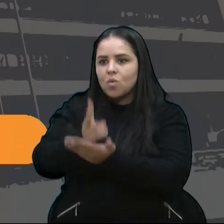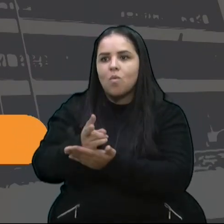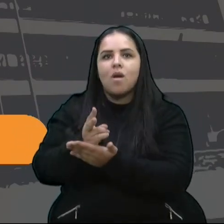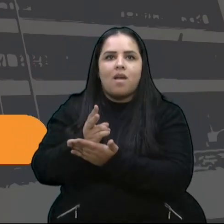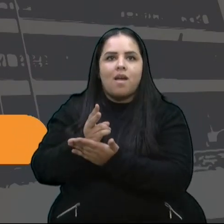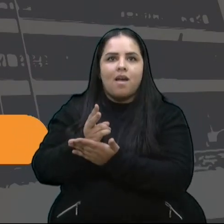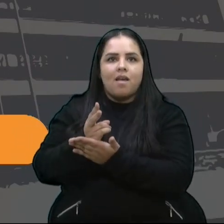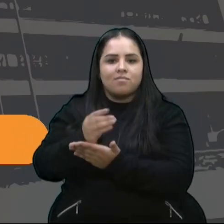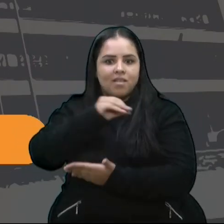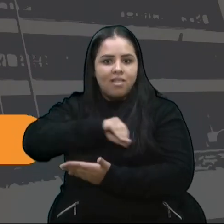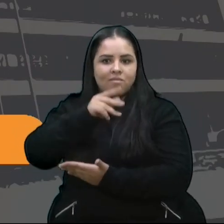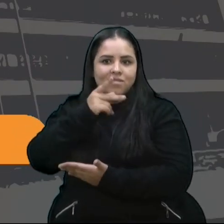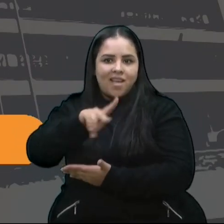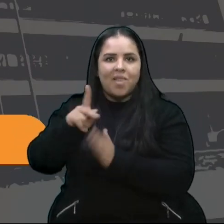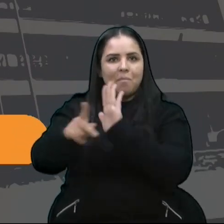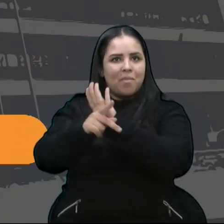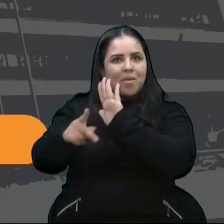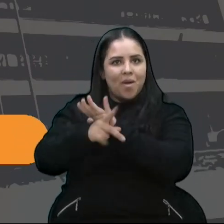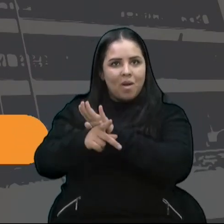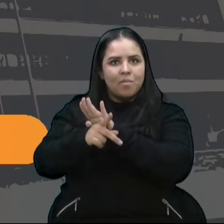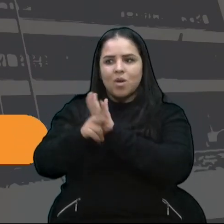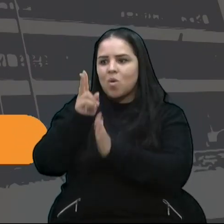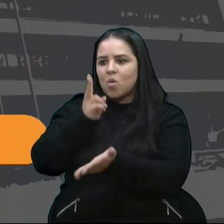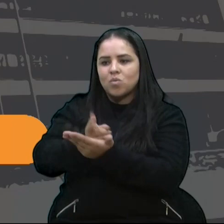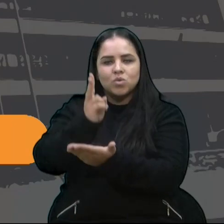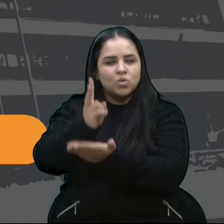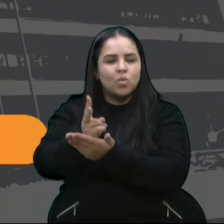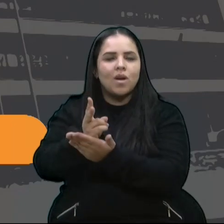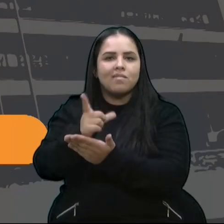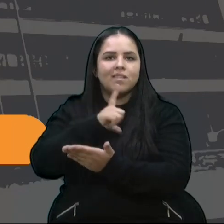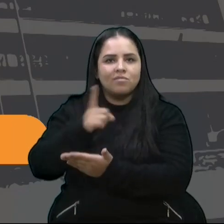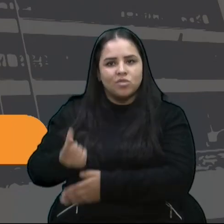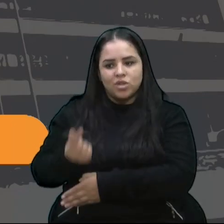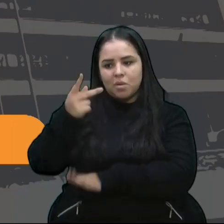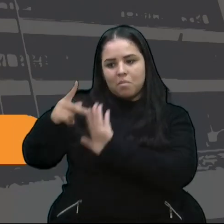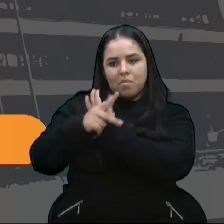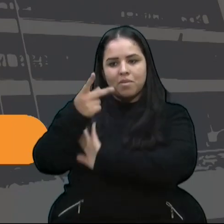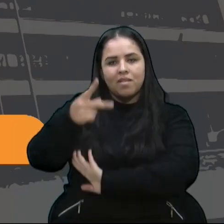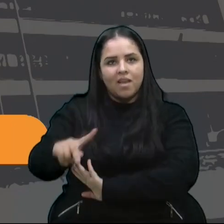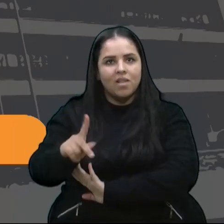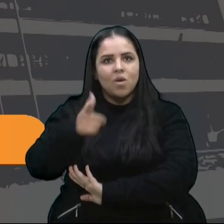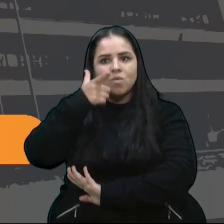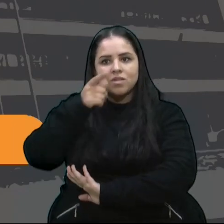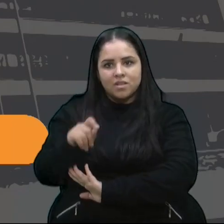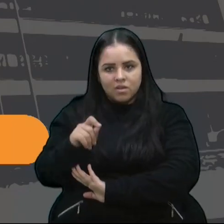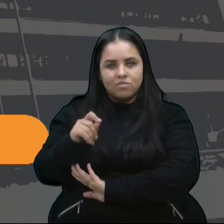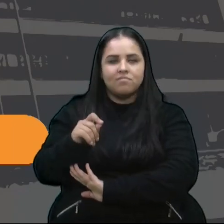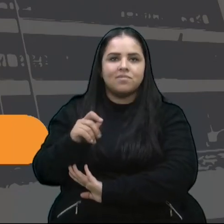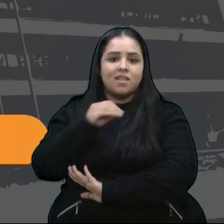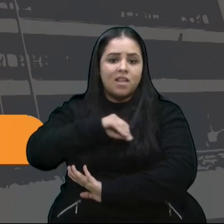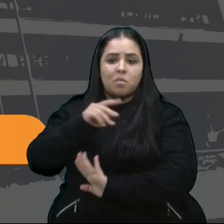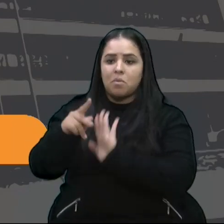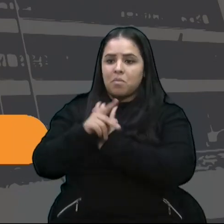de terceiros, para poder se manter durante a pandemia. Então, ela conseguiu gerar a sua própria renda